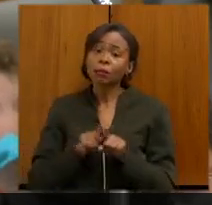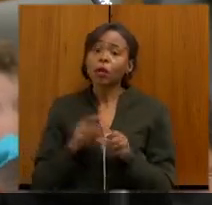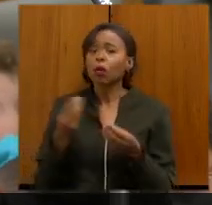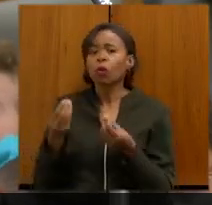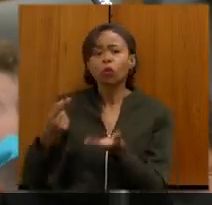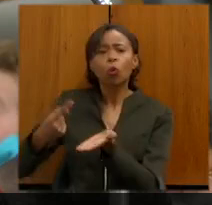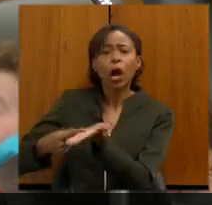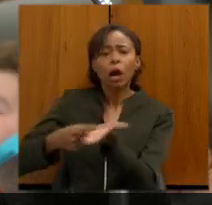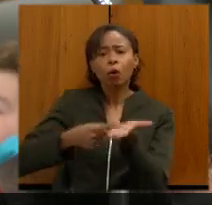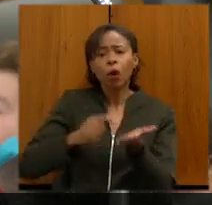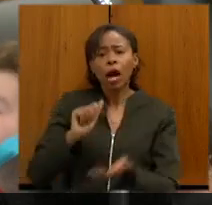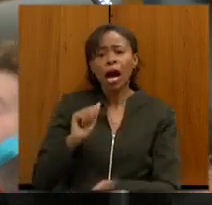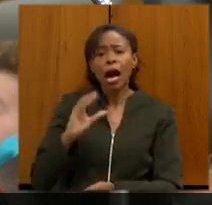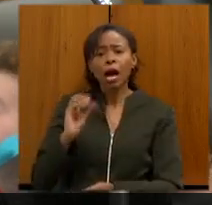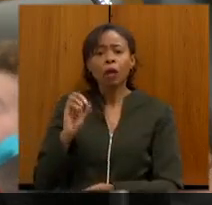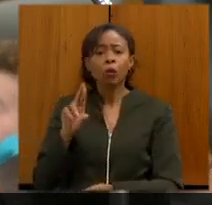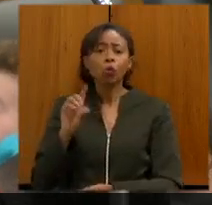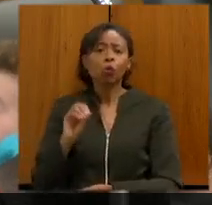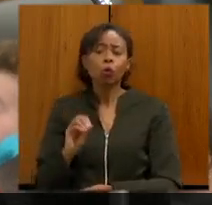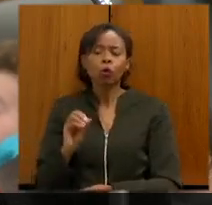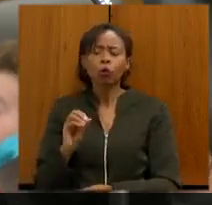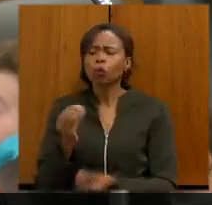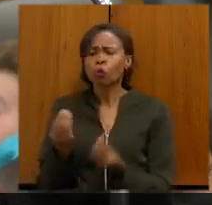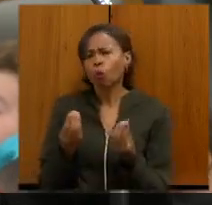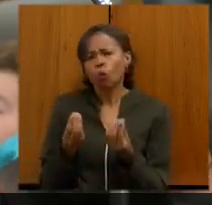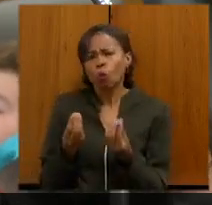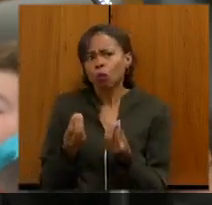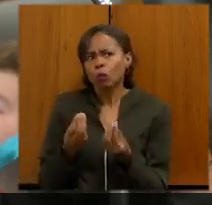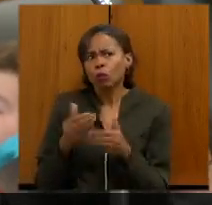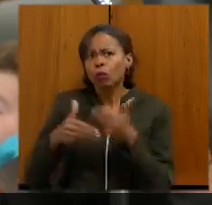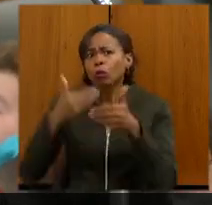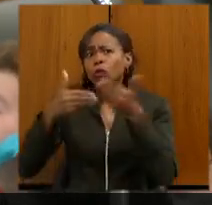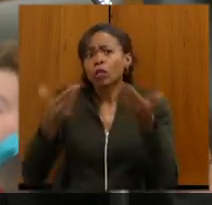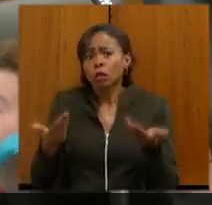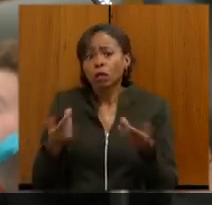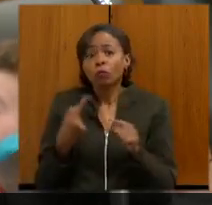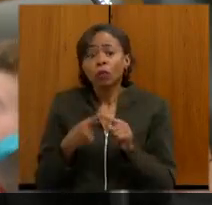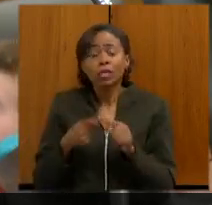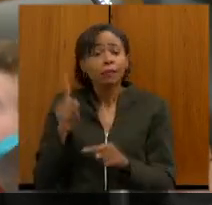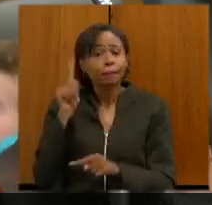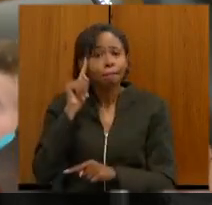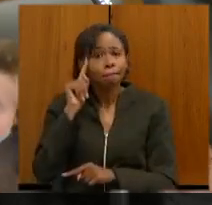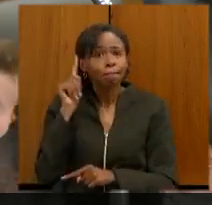acordo porque todo santo dia aí